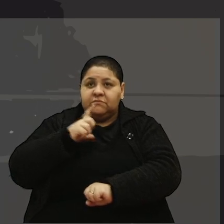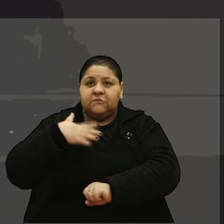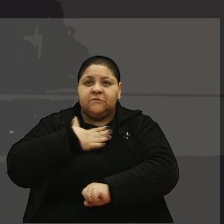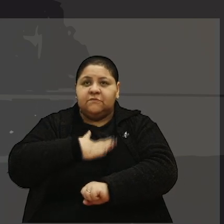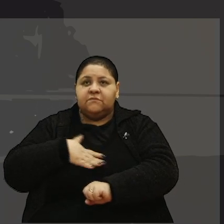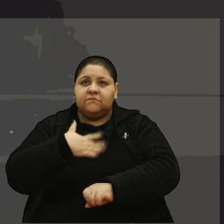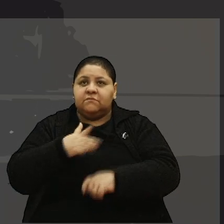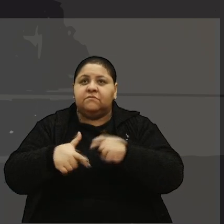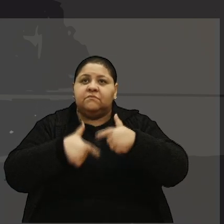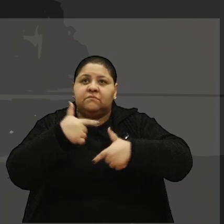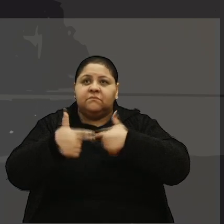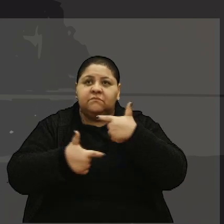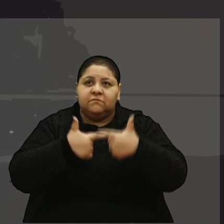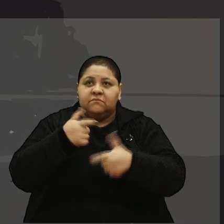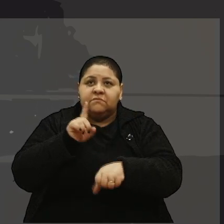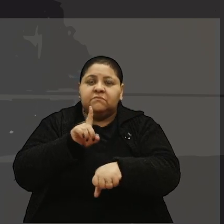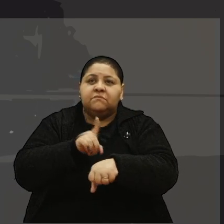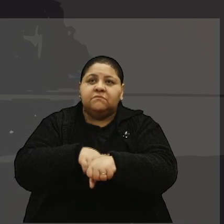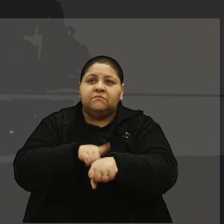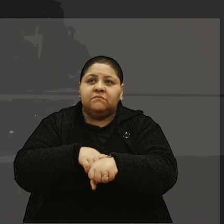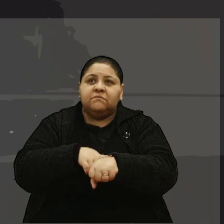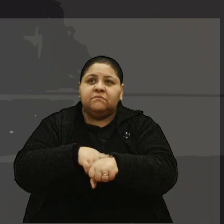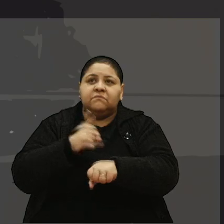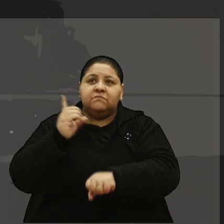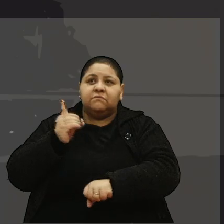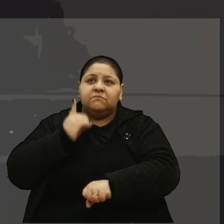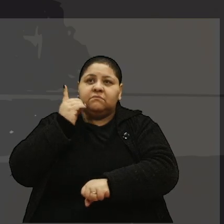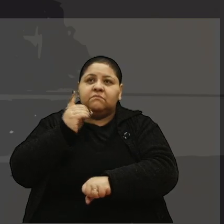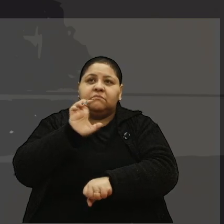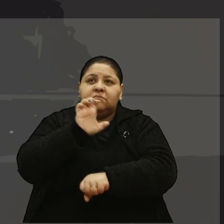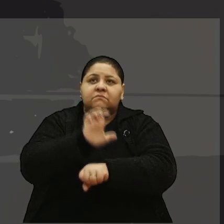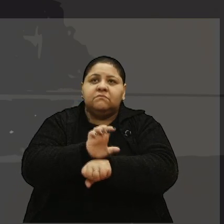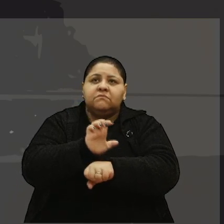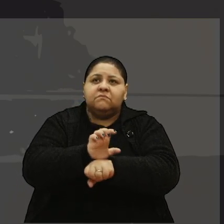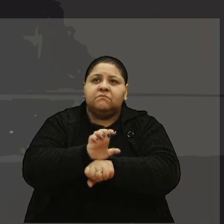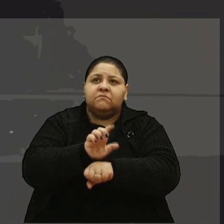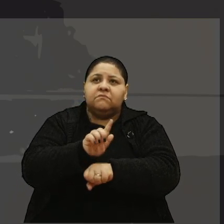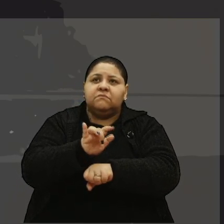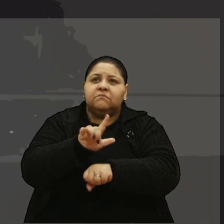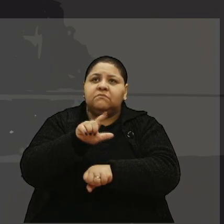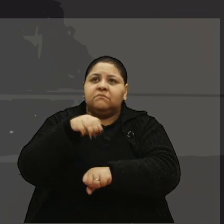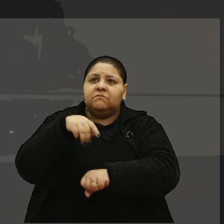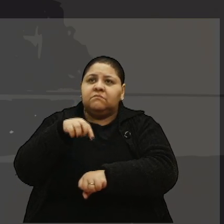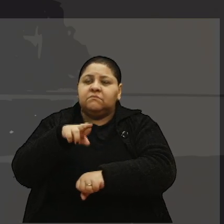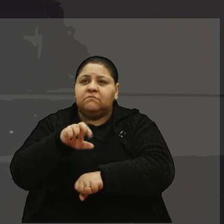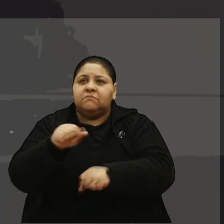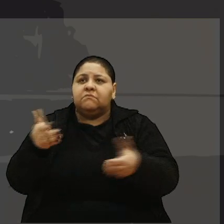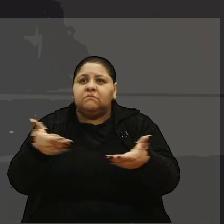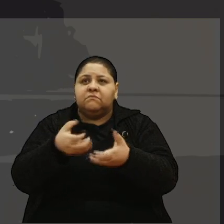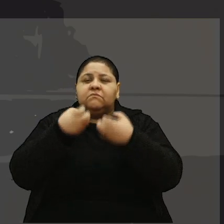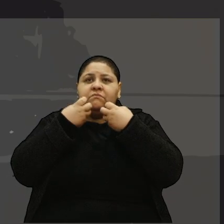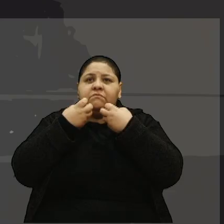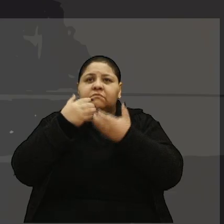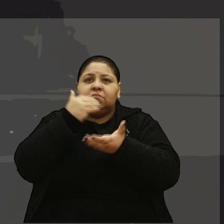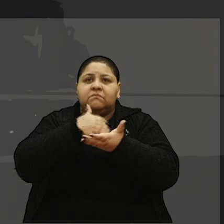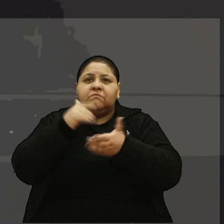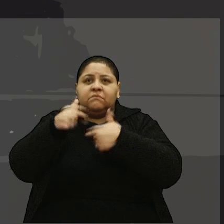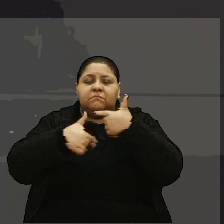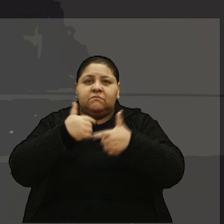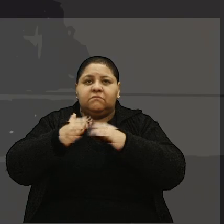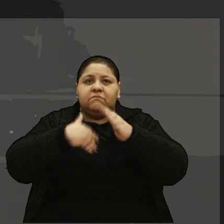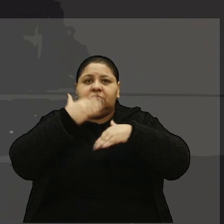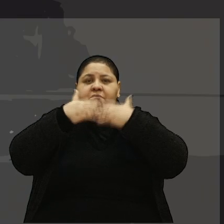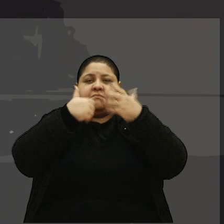de atuar por um tempo com o deputado estadual Gilmar Socella, hoje secretário do Trabalho e